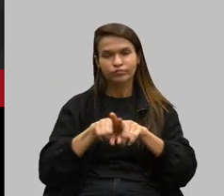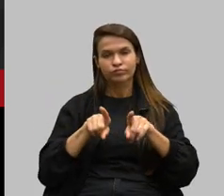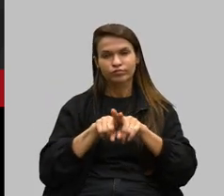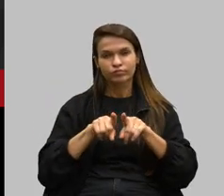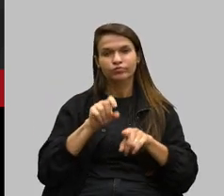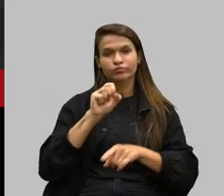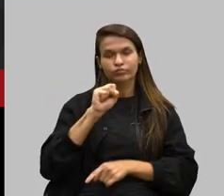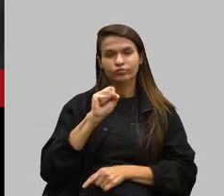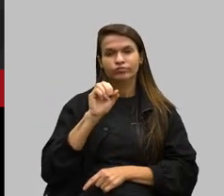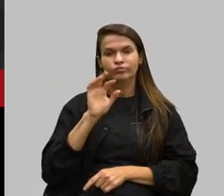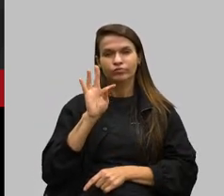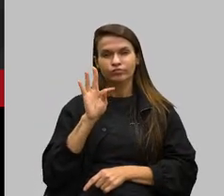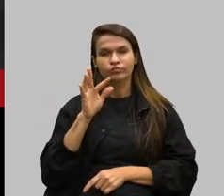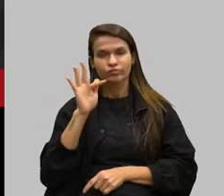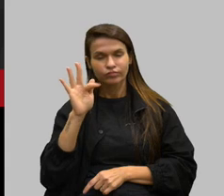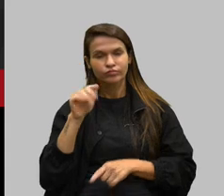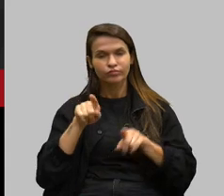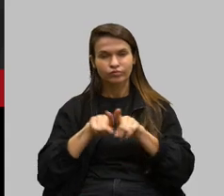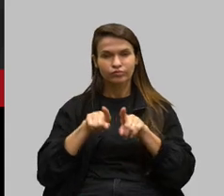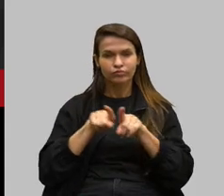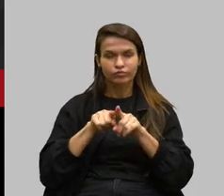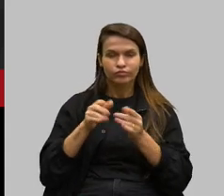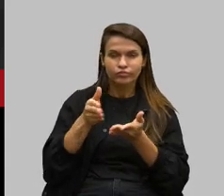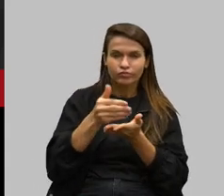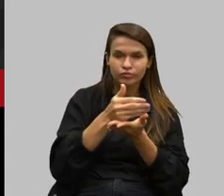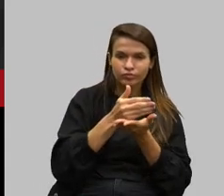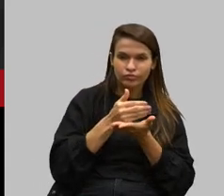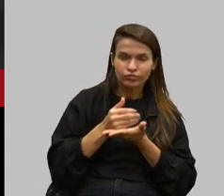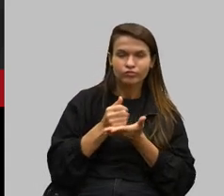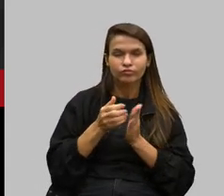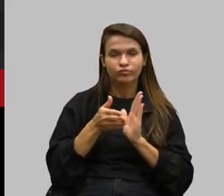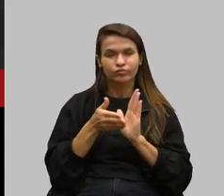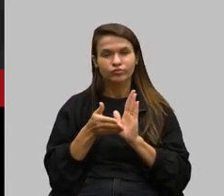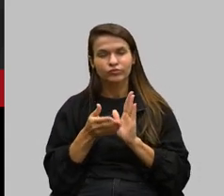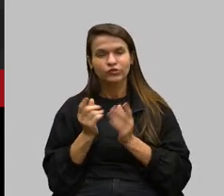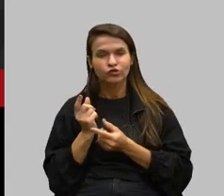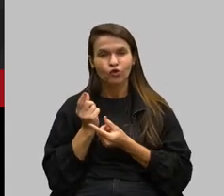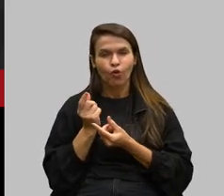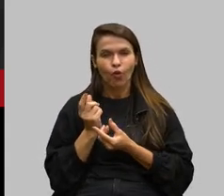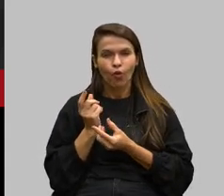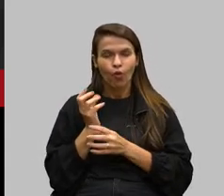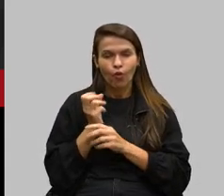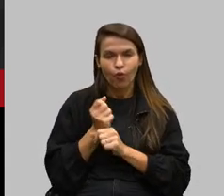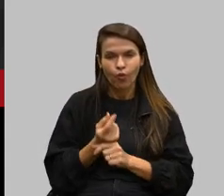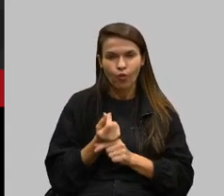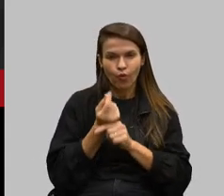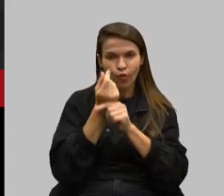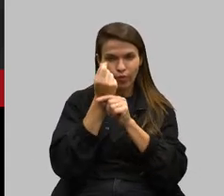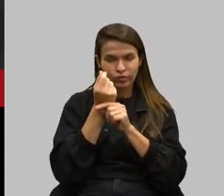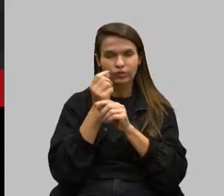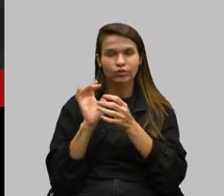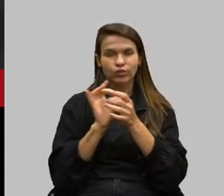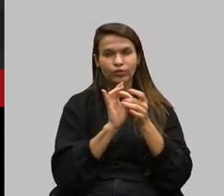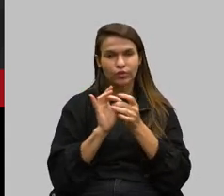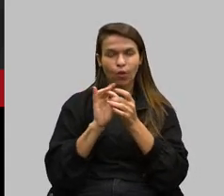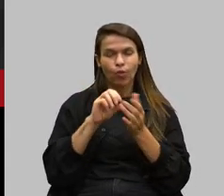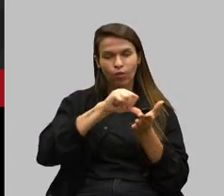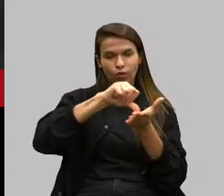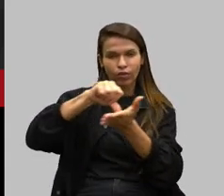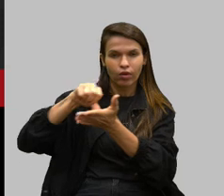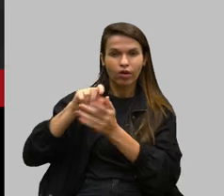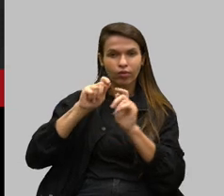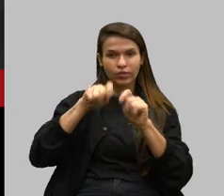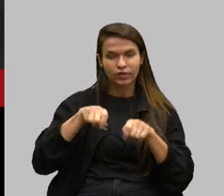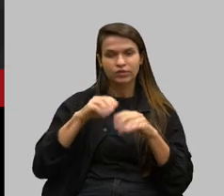STF Tribunal de Contas da União enfim todos os órgãos eh federais é competência da casa